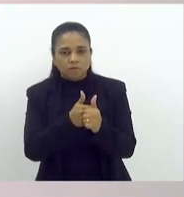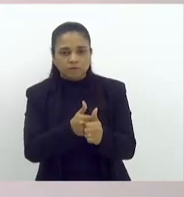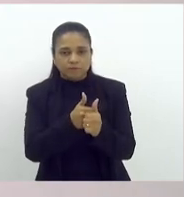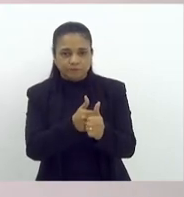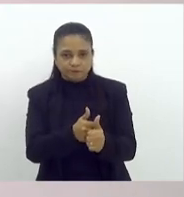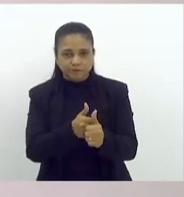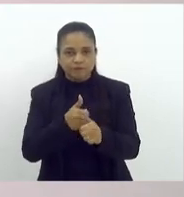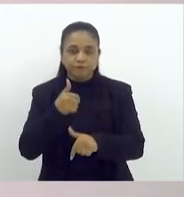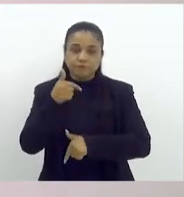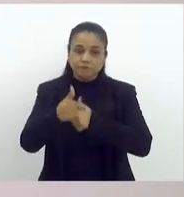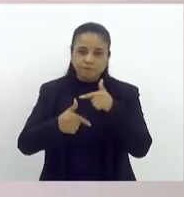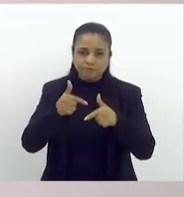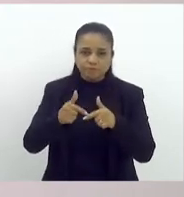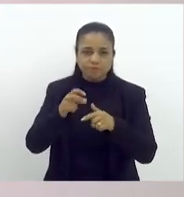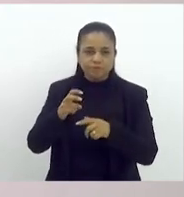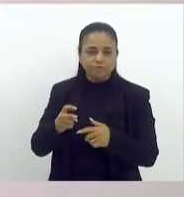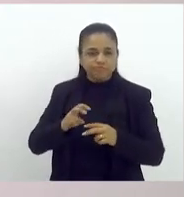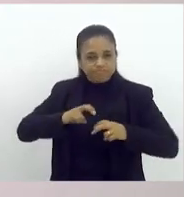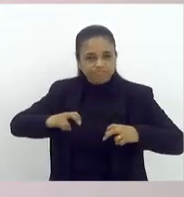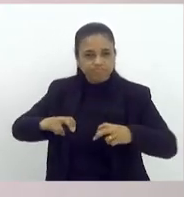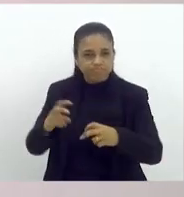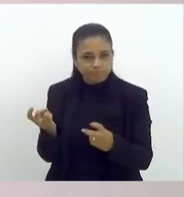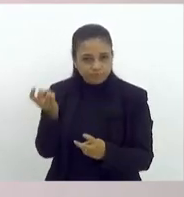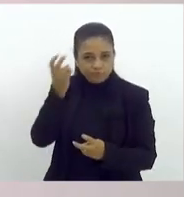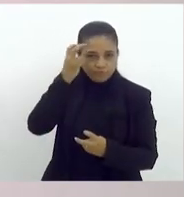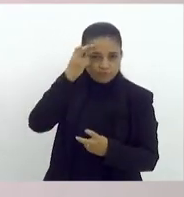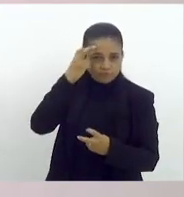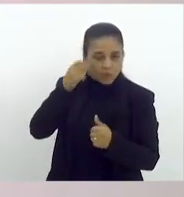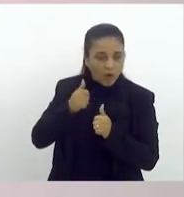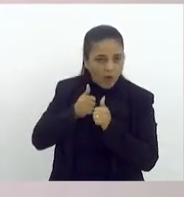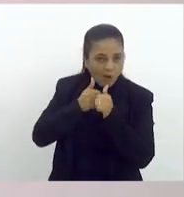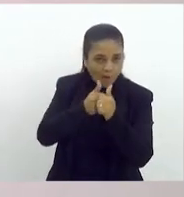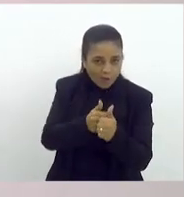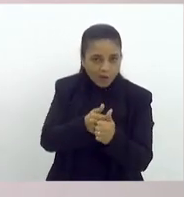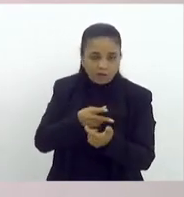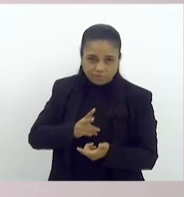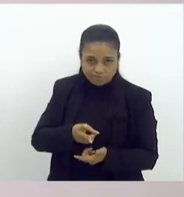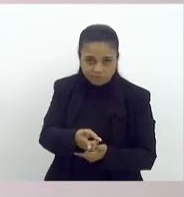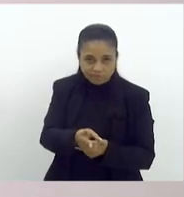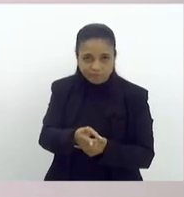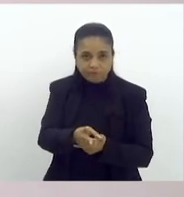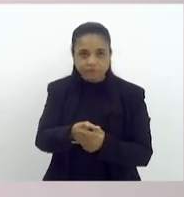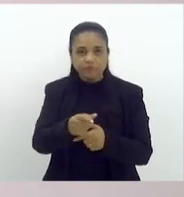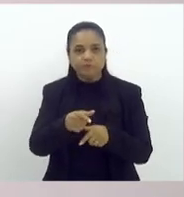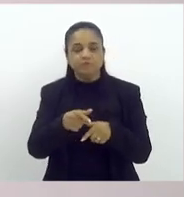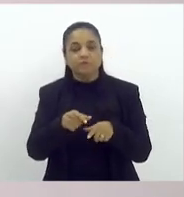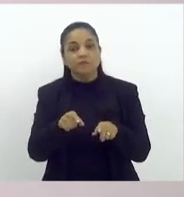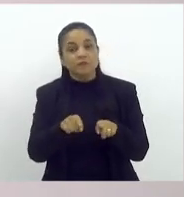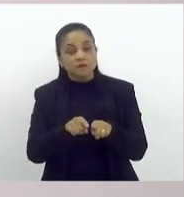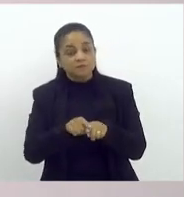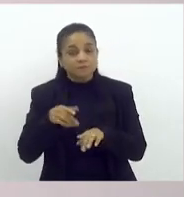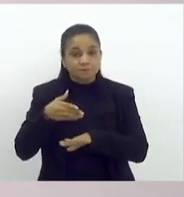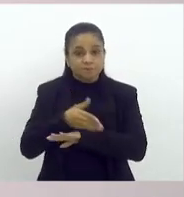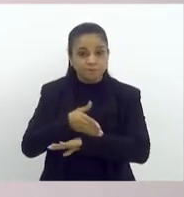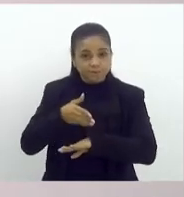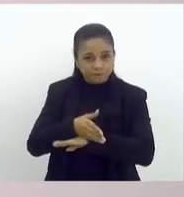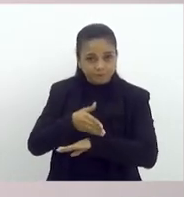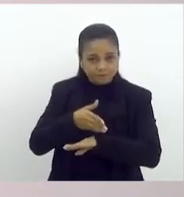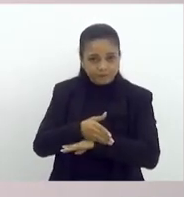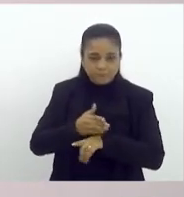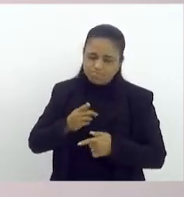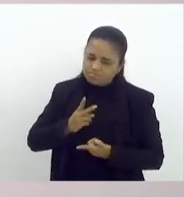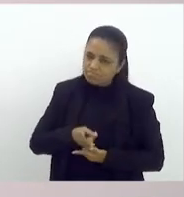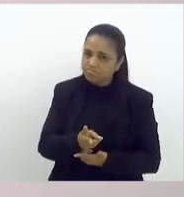das rodas culturais é um trabalho que eu ainda acompanho mas que eu onde eu tinha uma participação assim muito